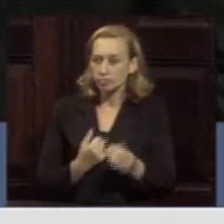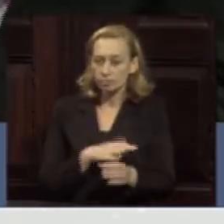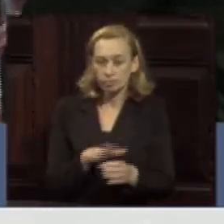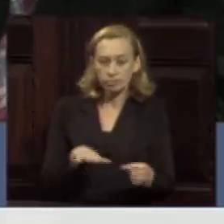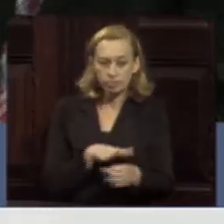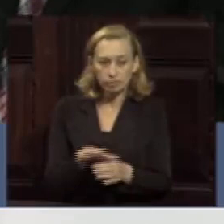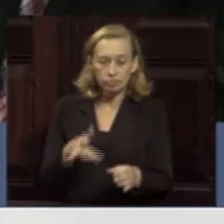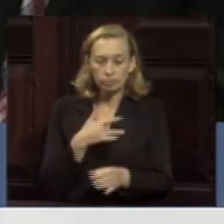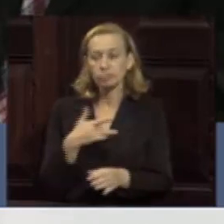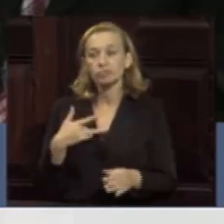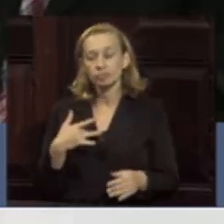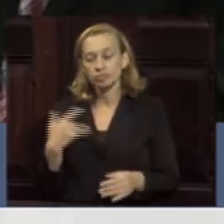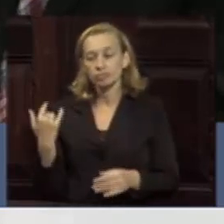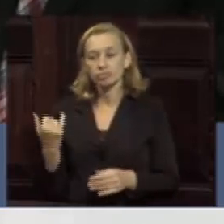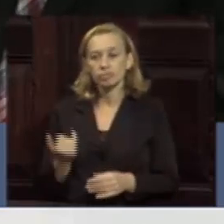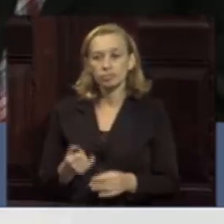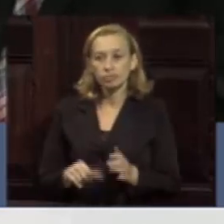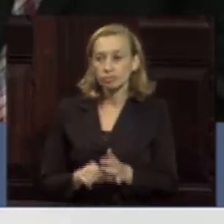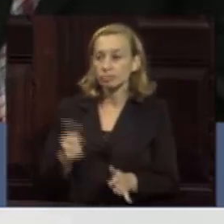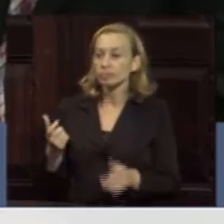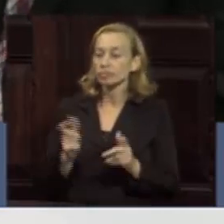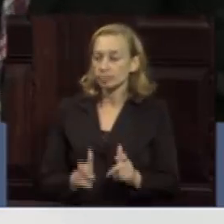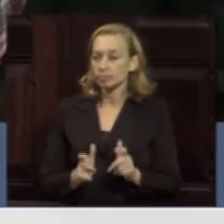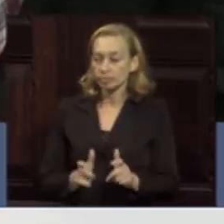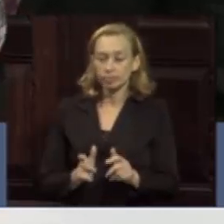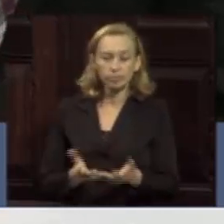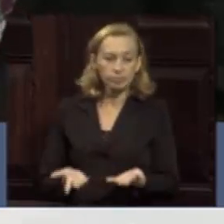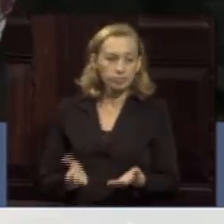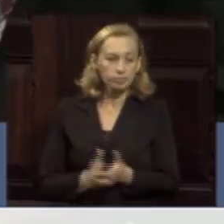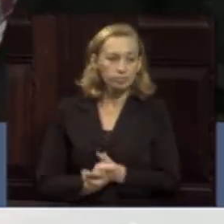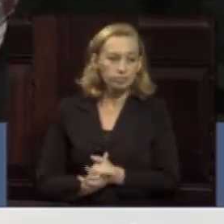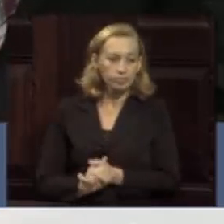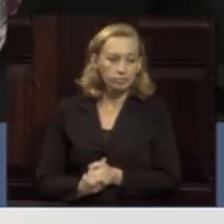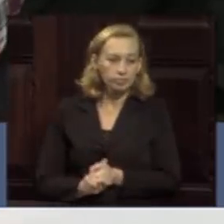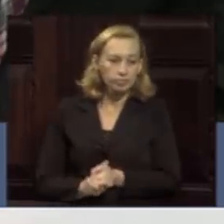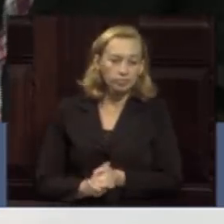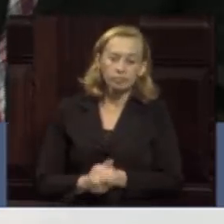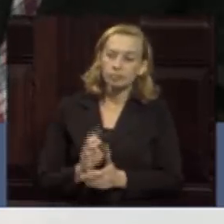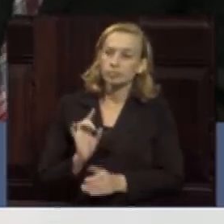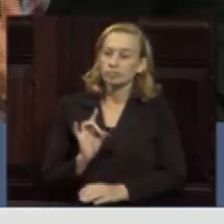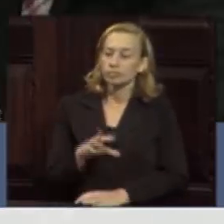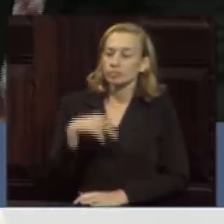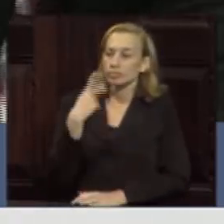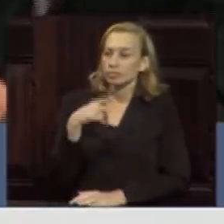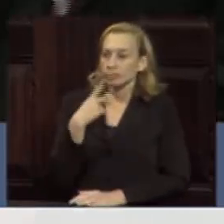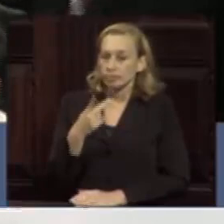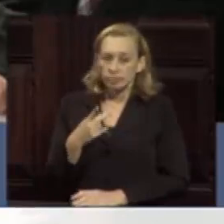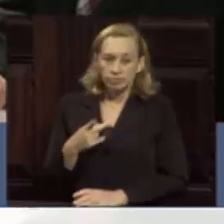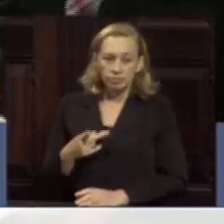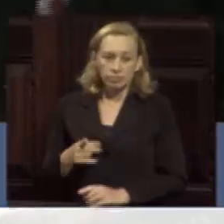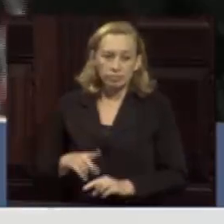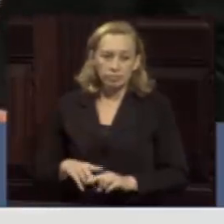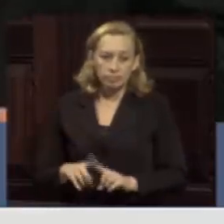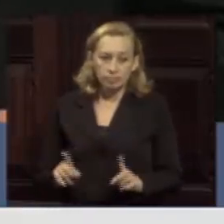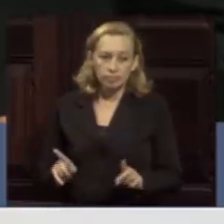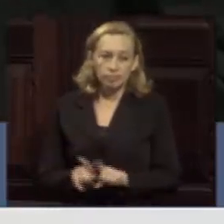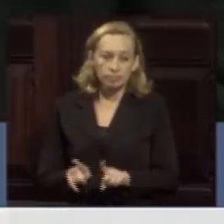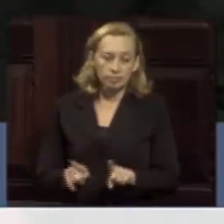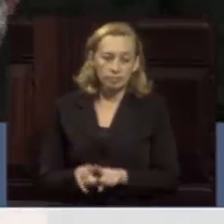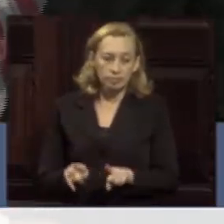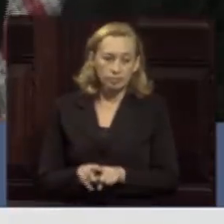ser atendida numa situação dessa. Então, é a fala da mulher e os instrumentos,